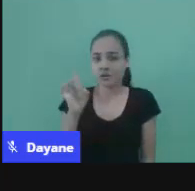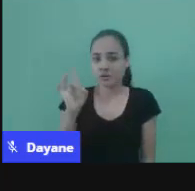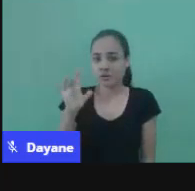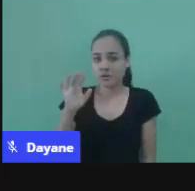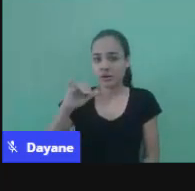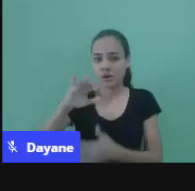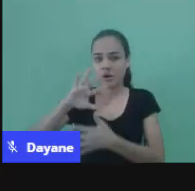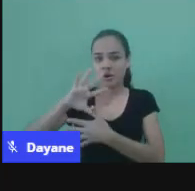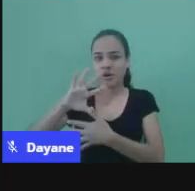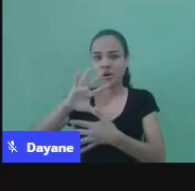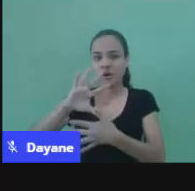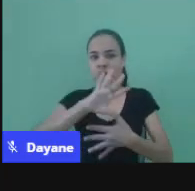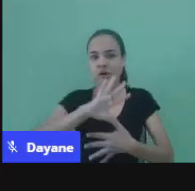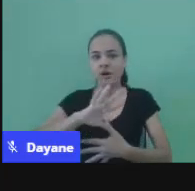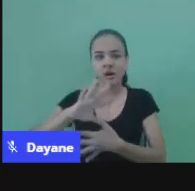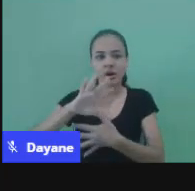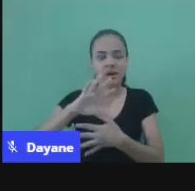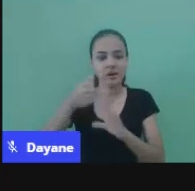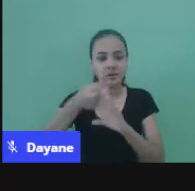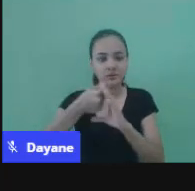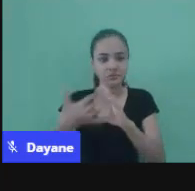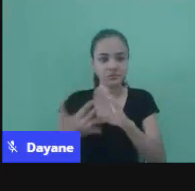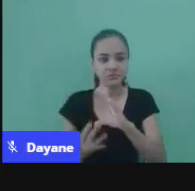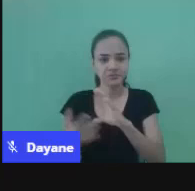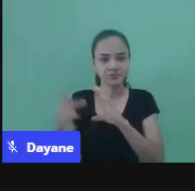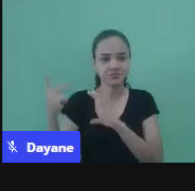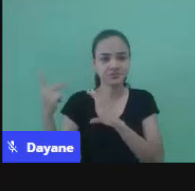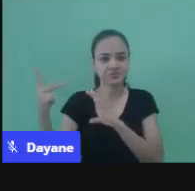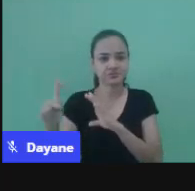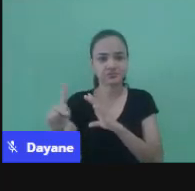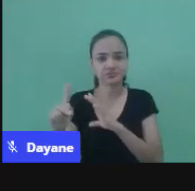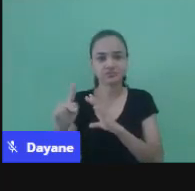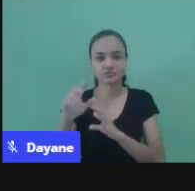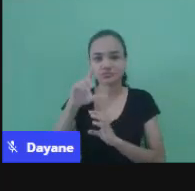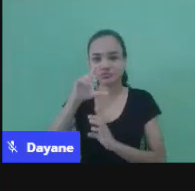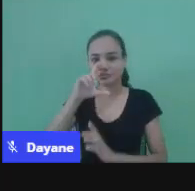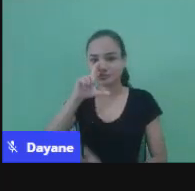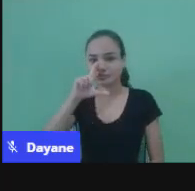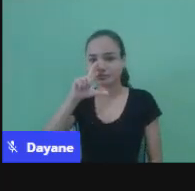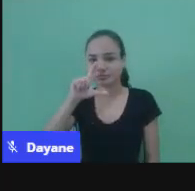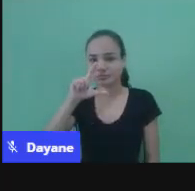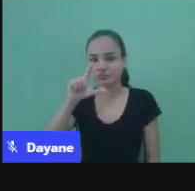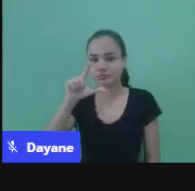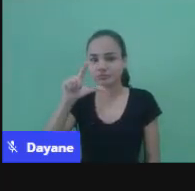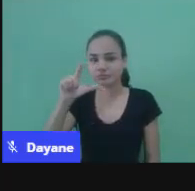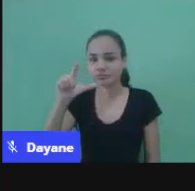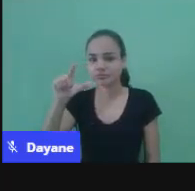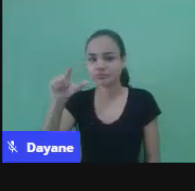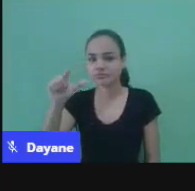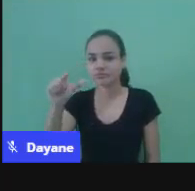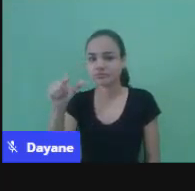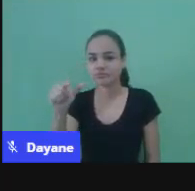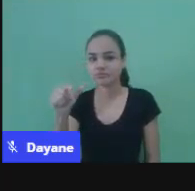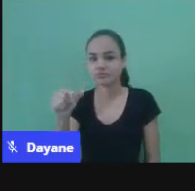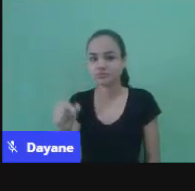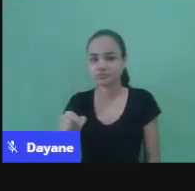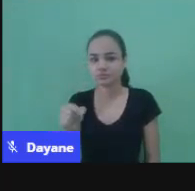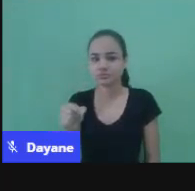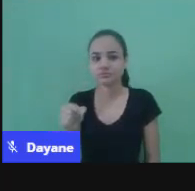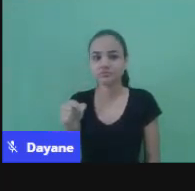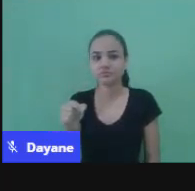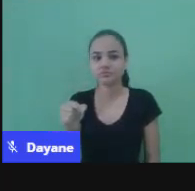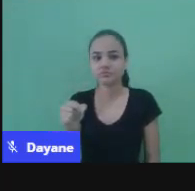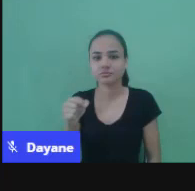Muito essa característica de nariz alongado, esse rabo em bandeira, e esse hábito de